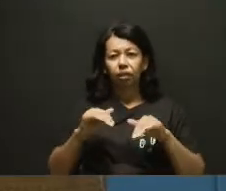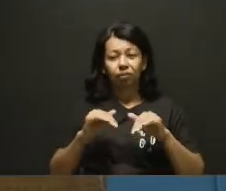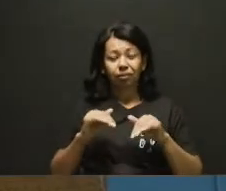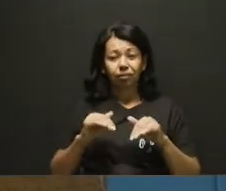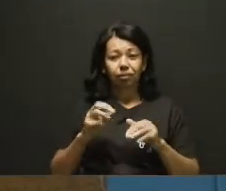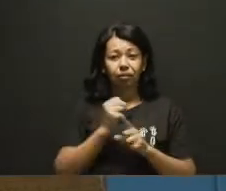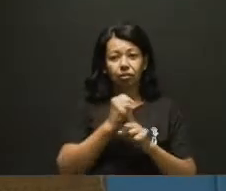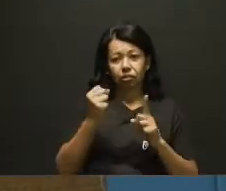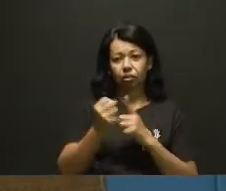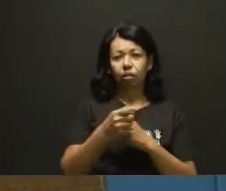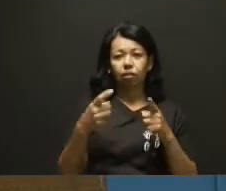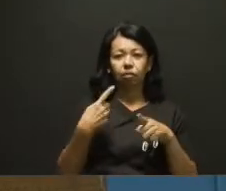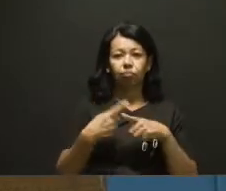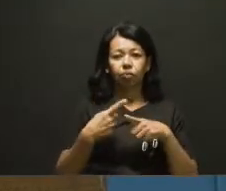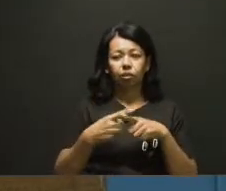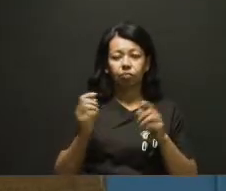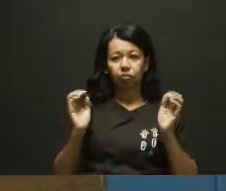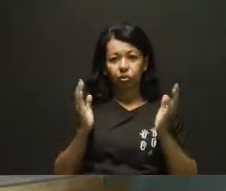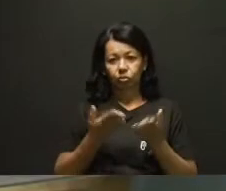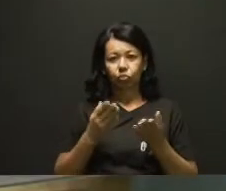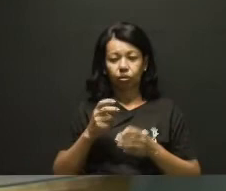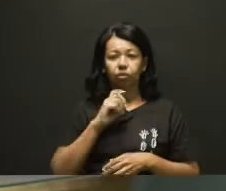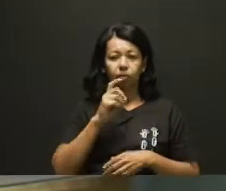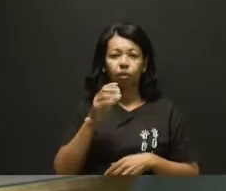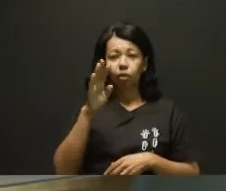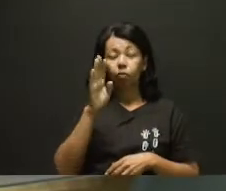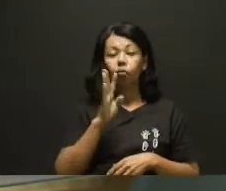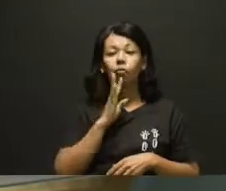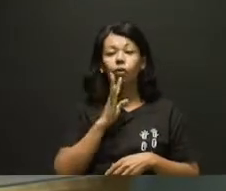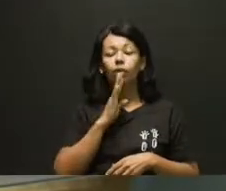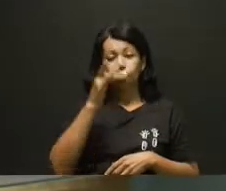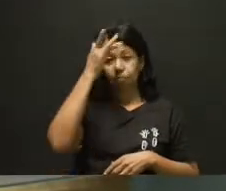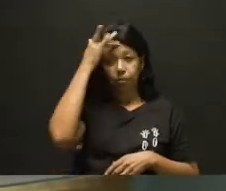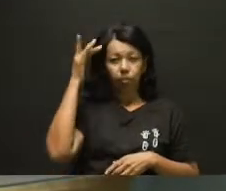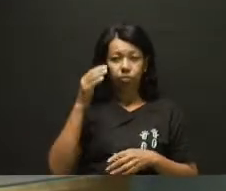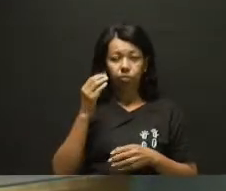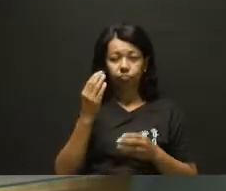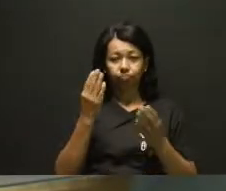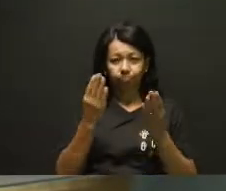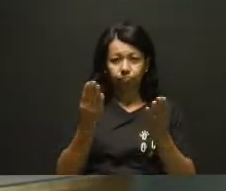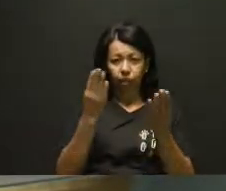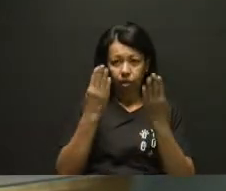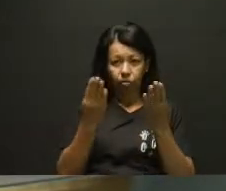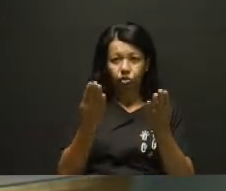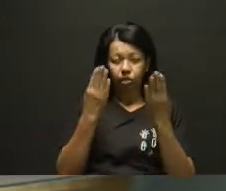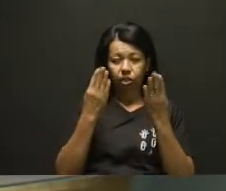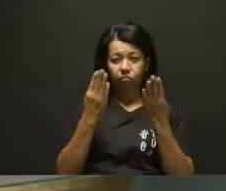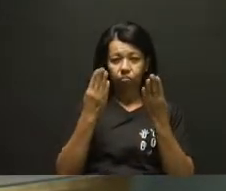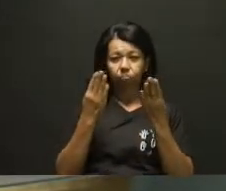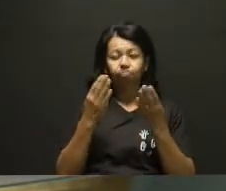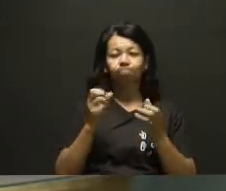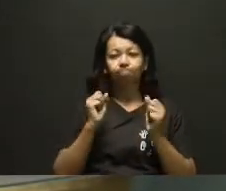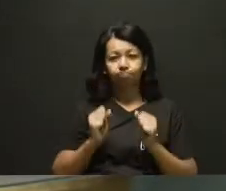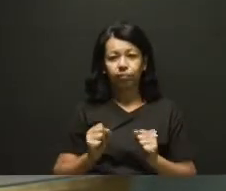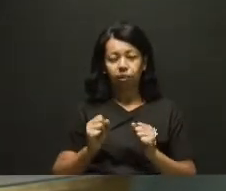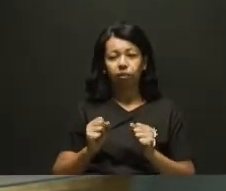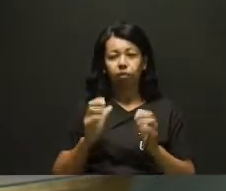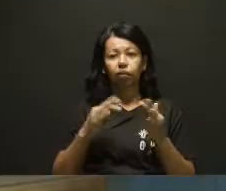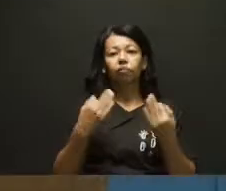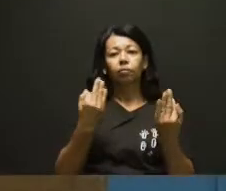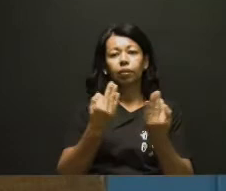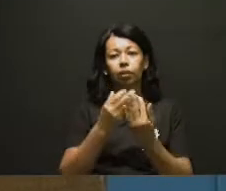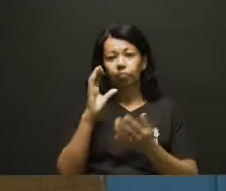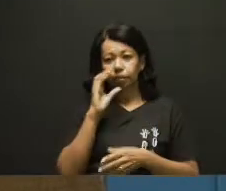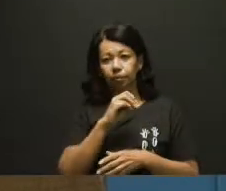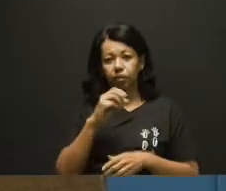em dia ninguém é que conhece alguém com autismo pode crer que na família de vocês logo logo vocês terão porque se os